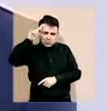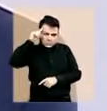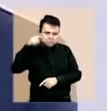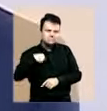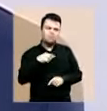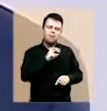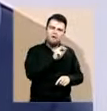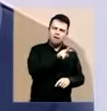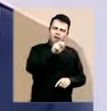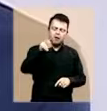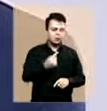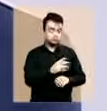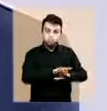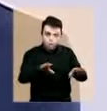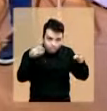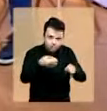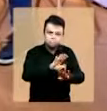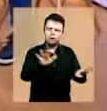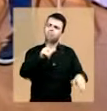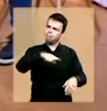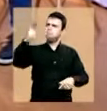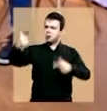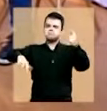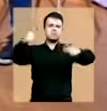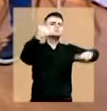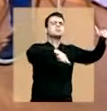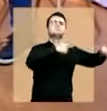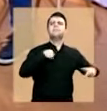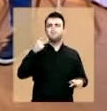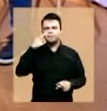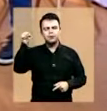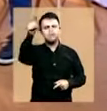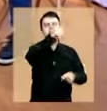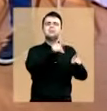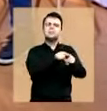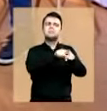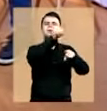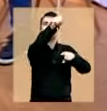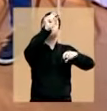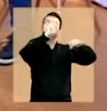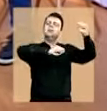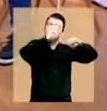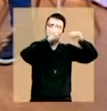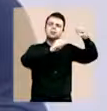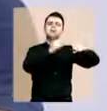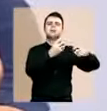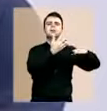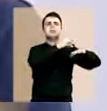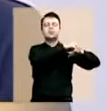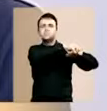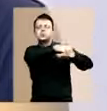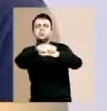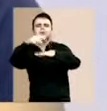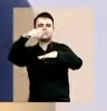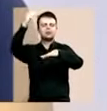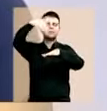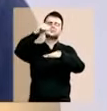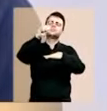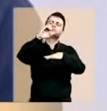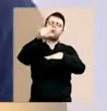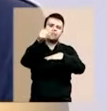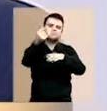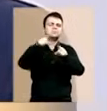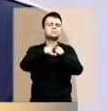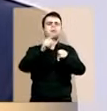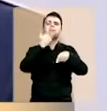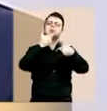dia é um lado da cadeia. É uma parte. É importante exigir que as empresas que estão transportando soja, estão transportando outros tipos, soja não é alimento, mas